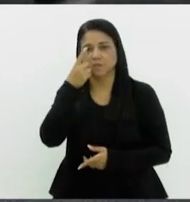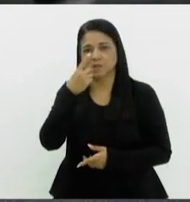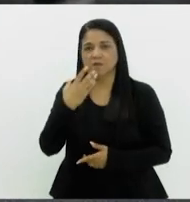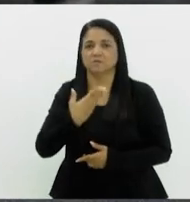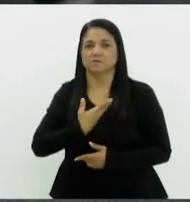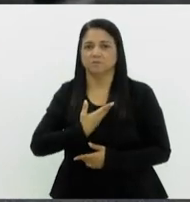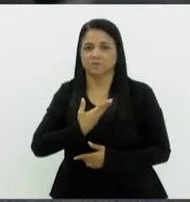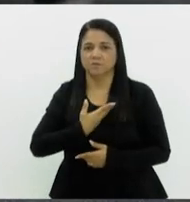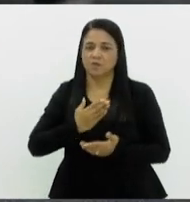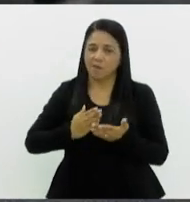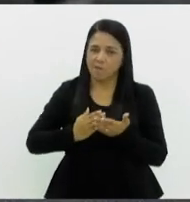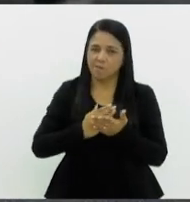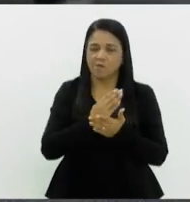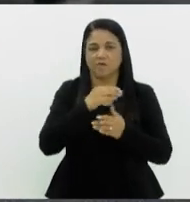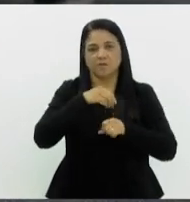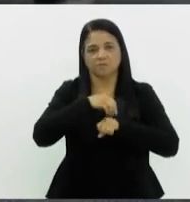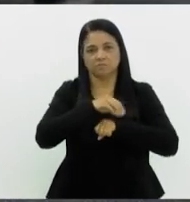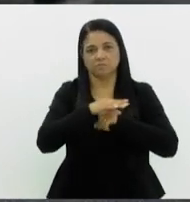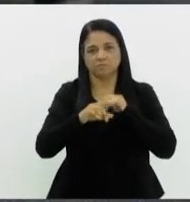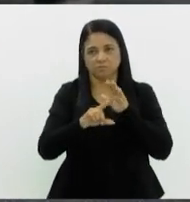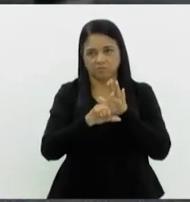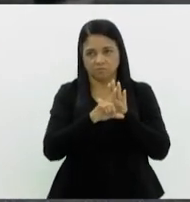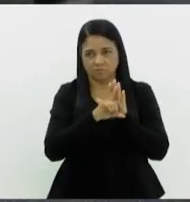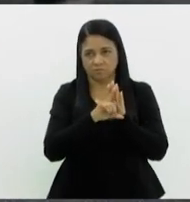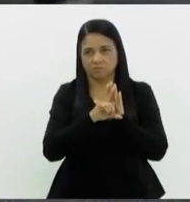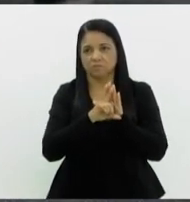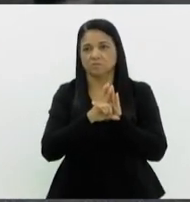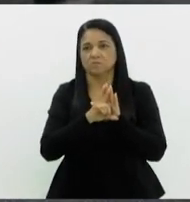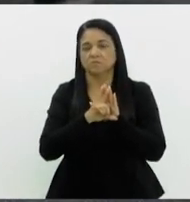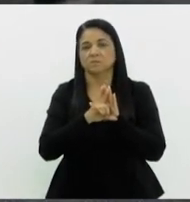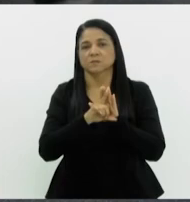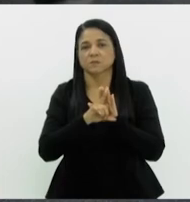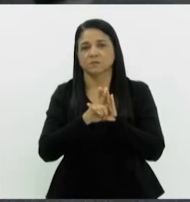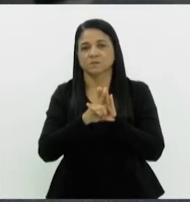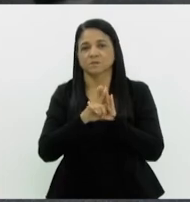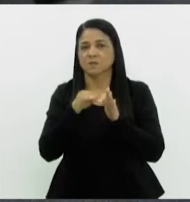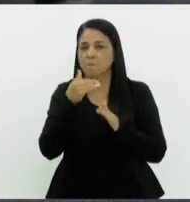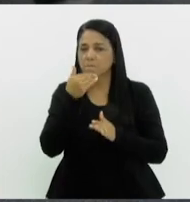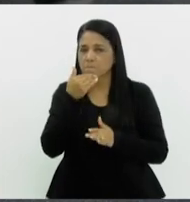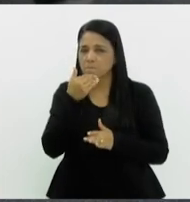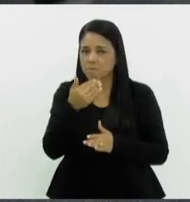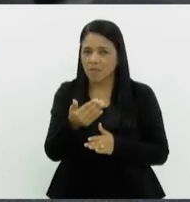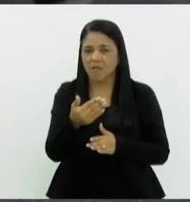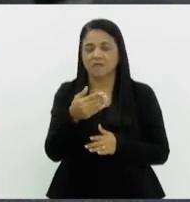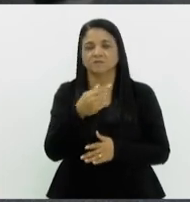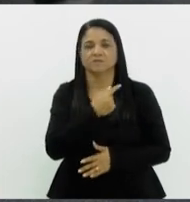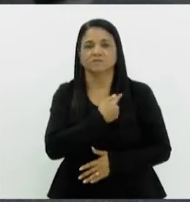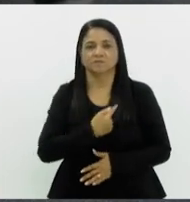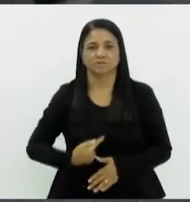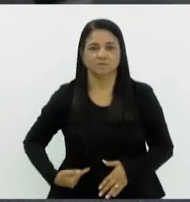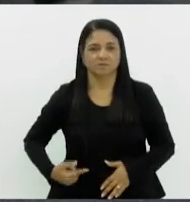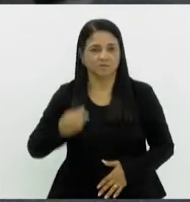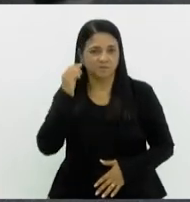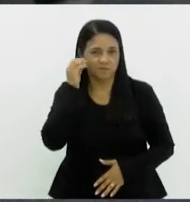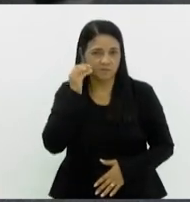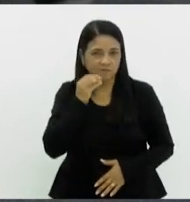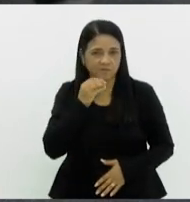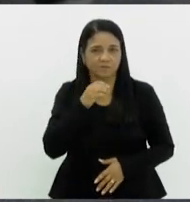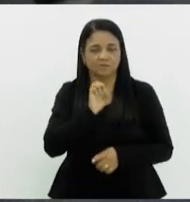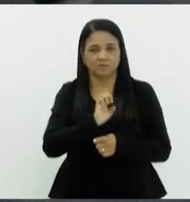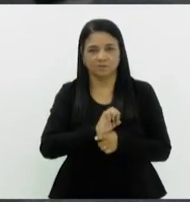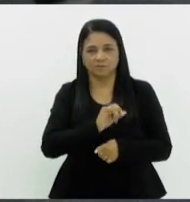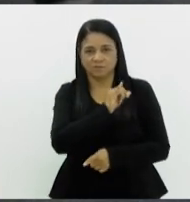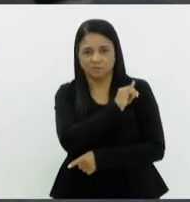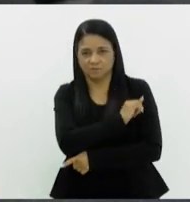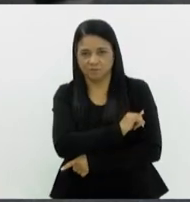aprovaram essa indicação legislativa, né, em que a gente solicita do excelentíssimo senhor governador do Estado do Rio de